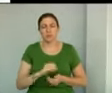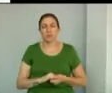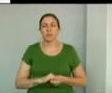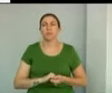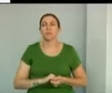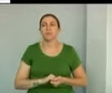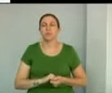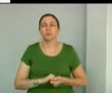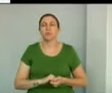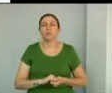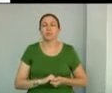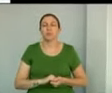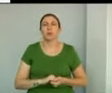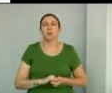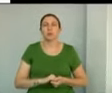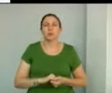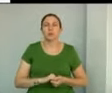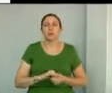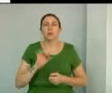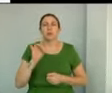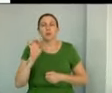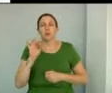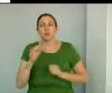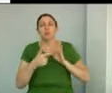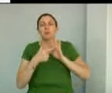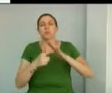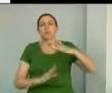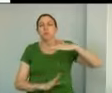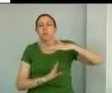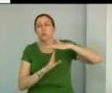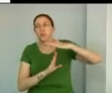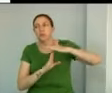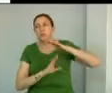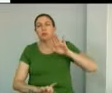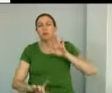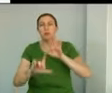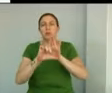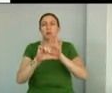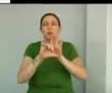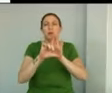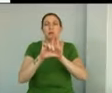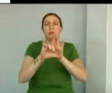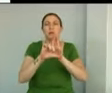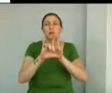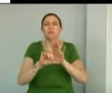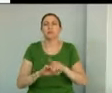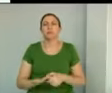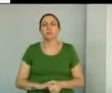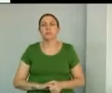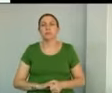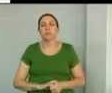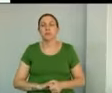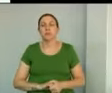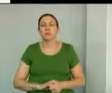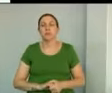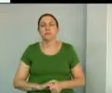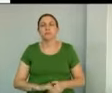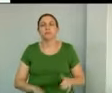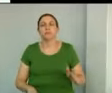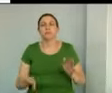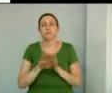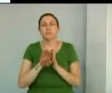46,10%. Só para passar para vocês os limites estabelecidos na lei de responsabilidade fiscal. Então, quando o município chegar a